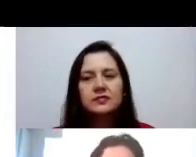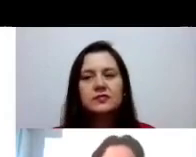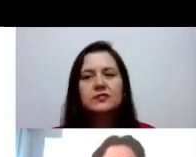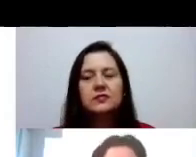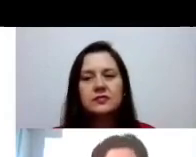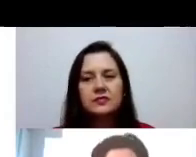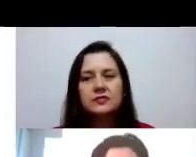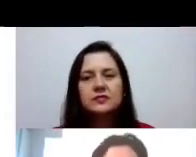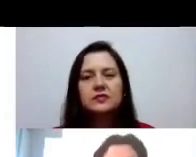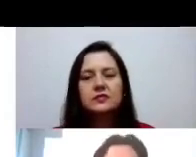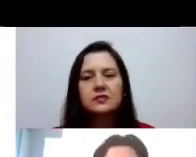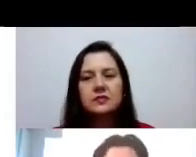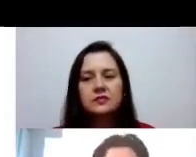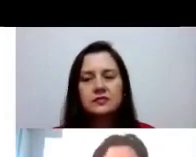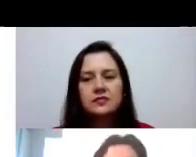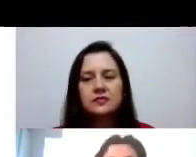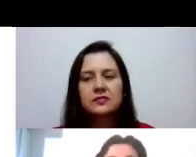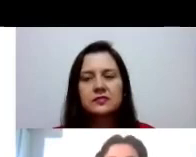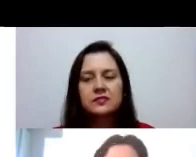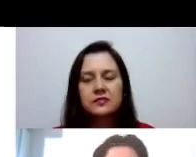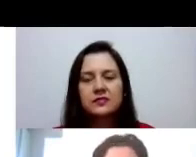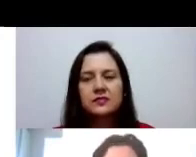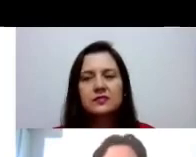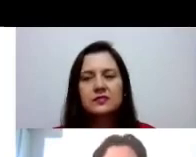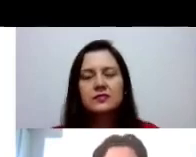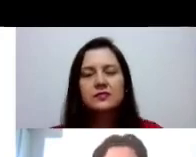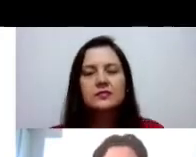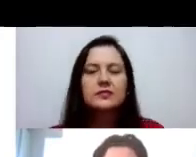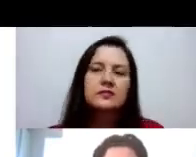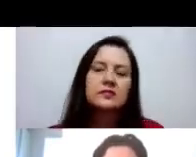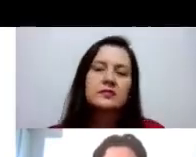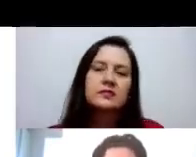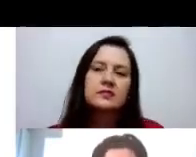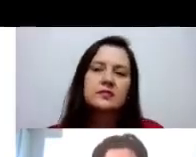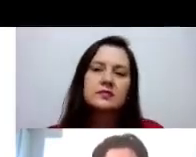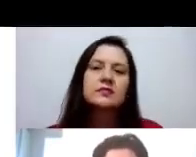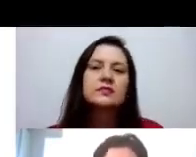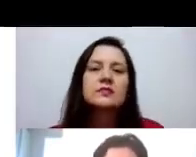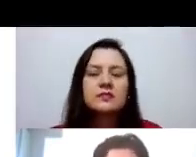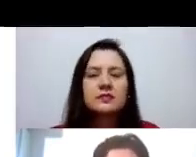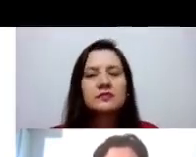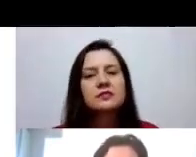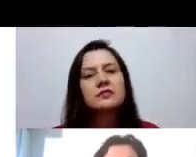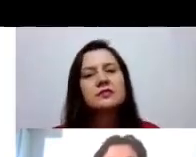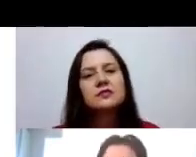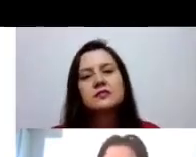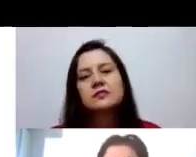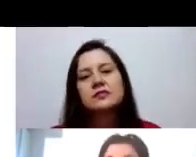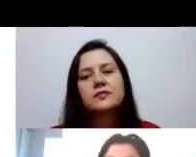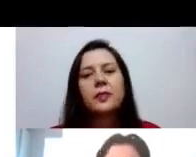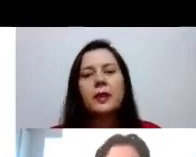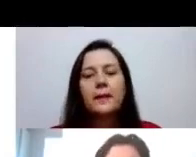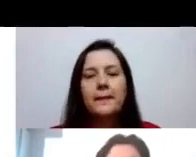parado. A gente tem que correr atrás, ver quem é o responsável, para esse poder fazer algo pela administração pública, tá? Mas muitas